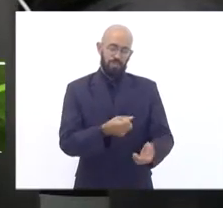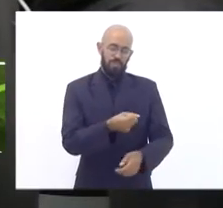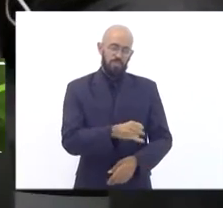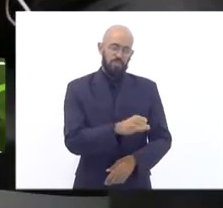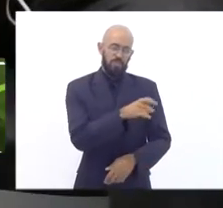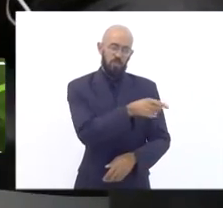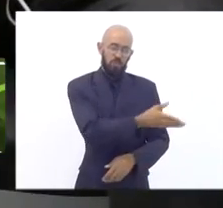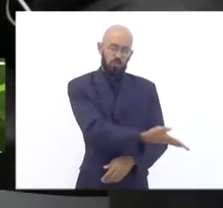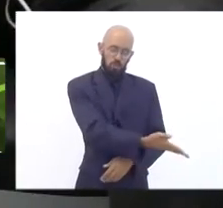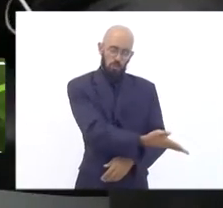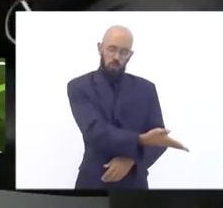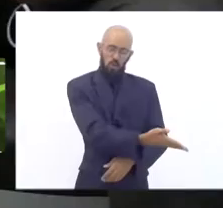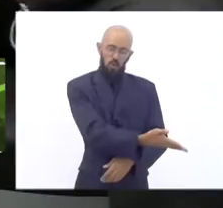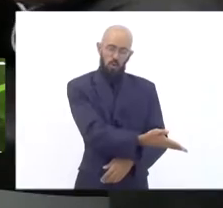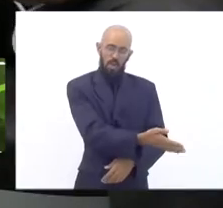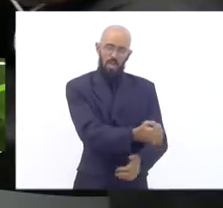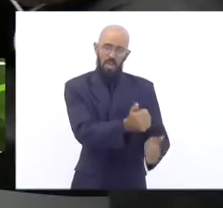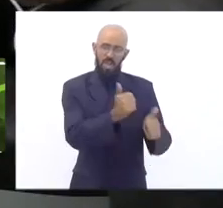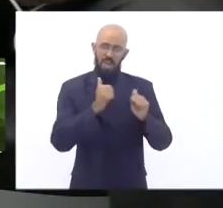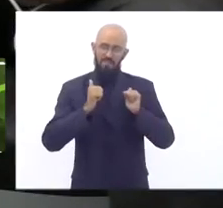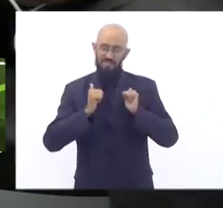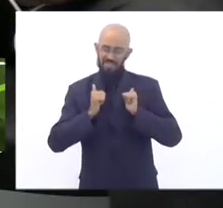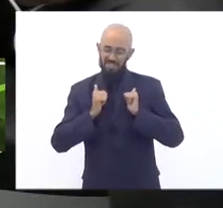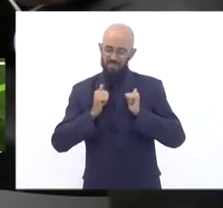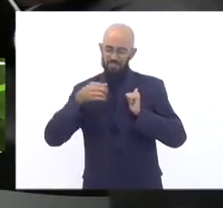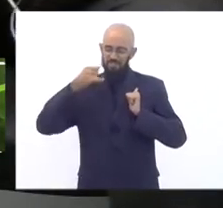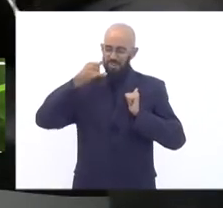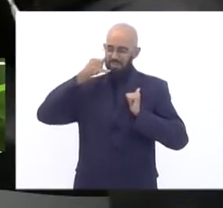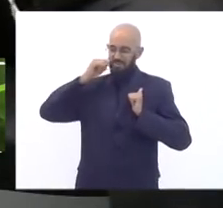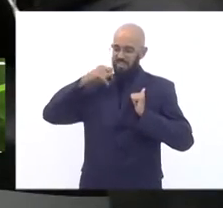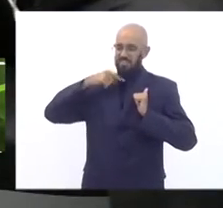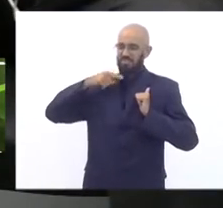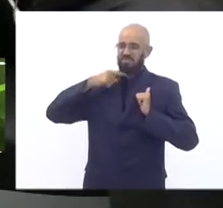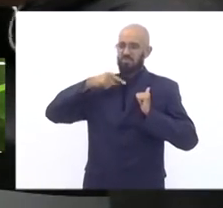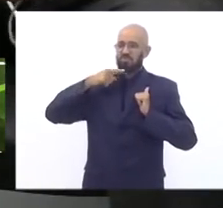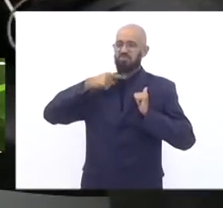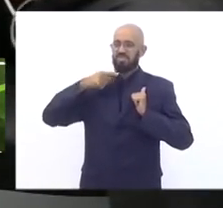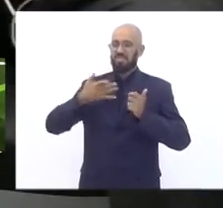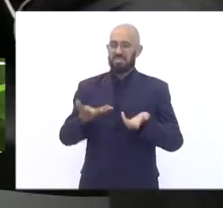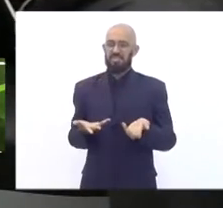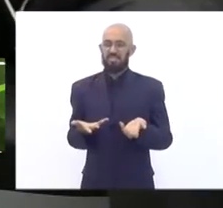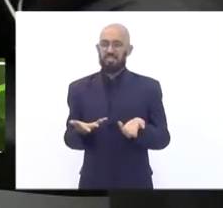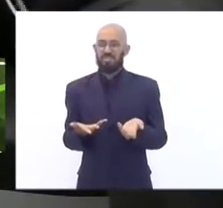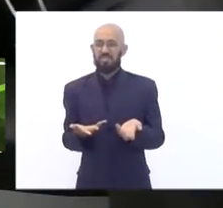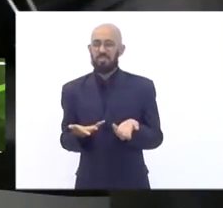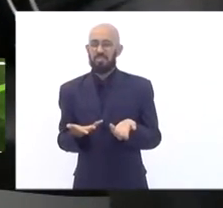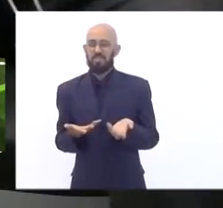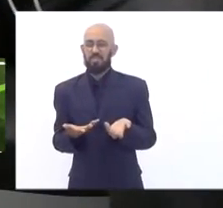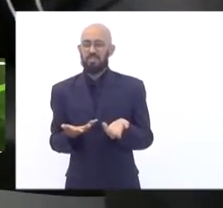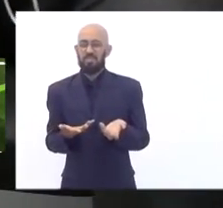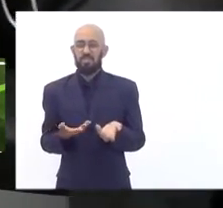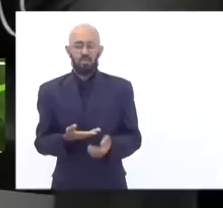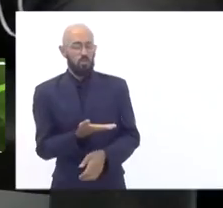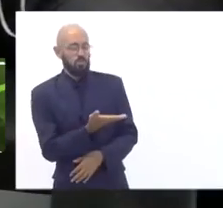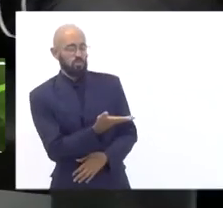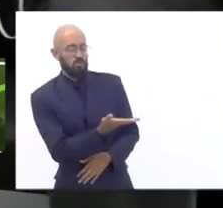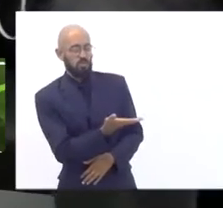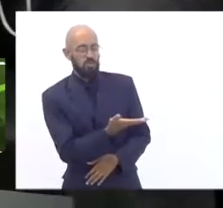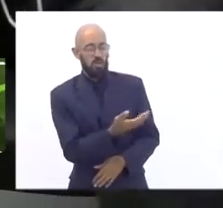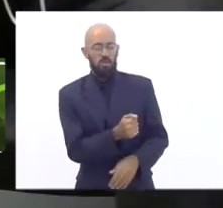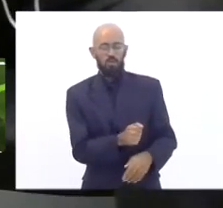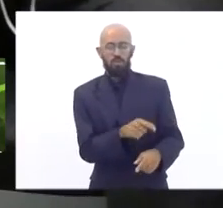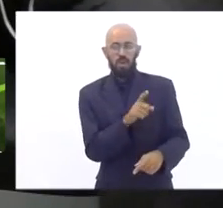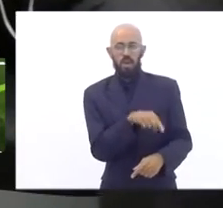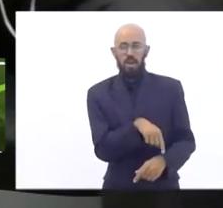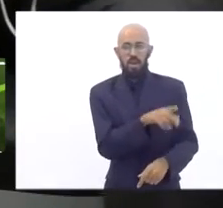é afastado, para que não haja dúvidas, né, o senhor até cuidou da questão, o